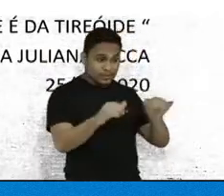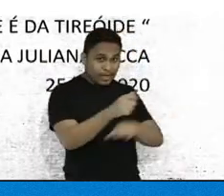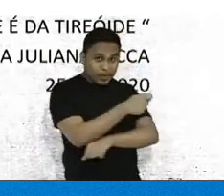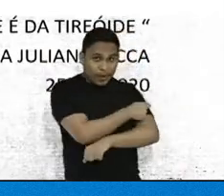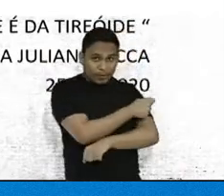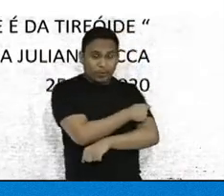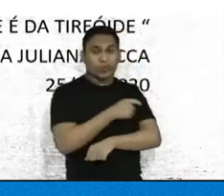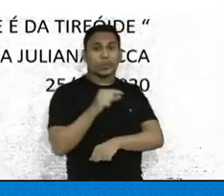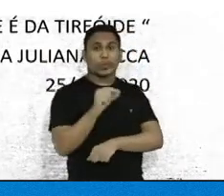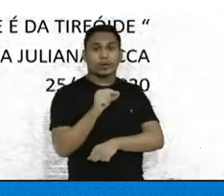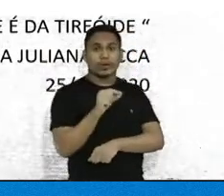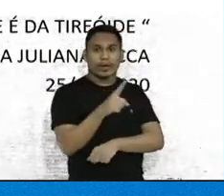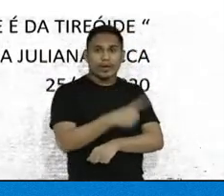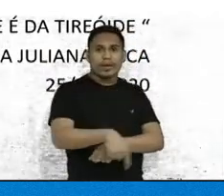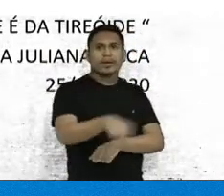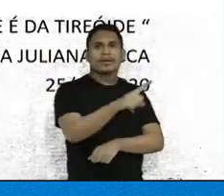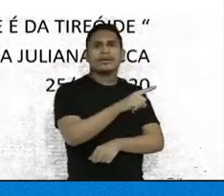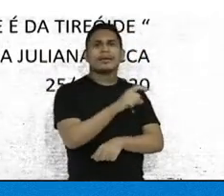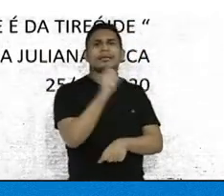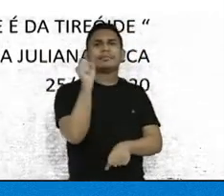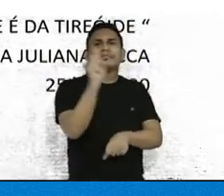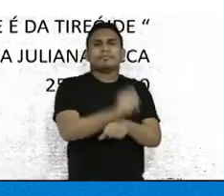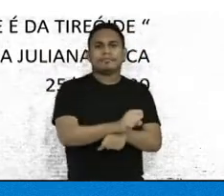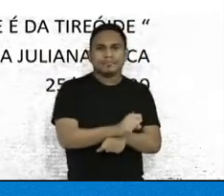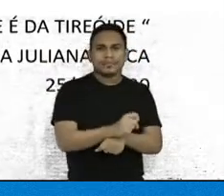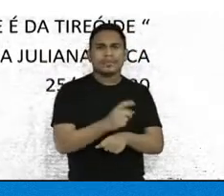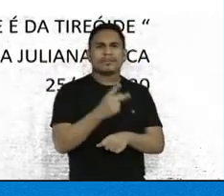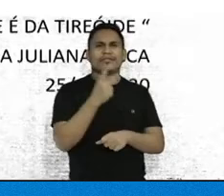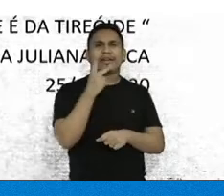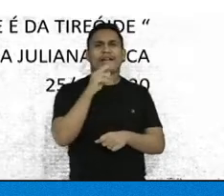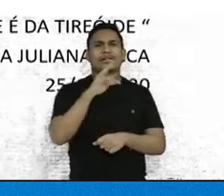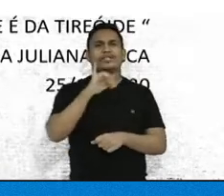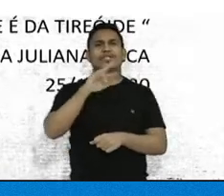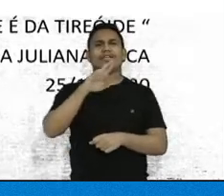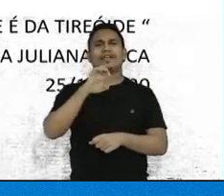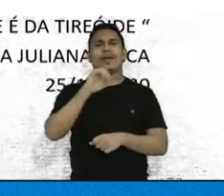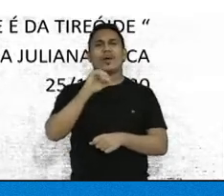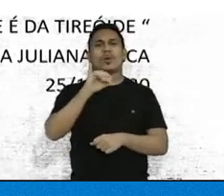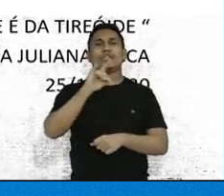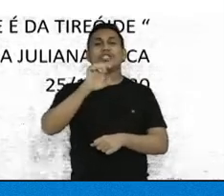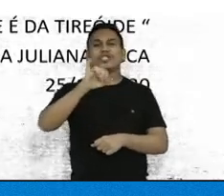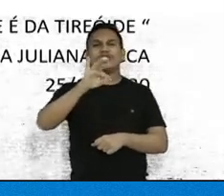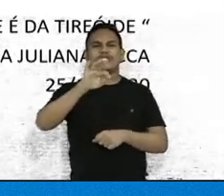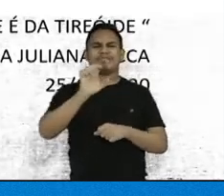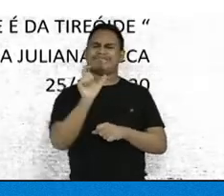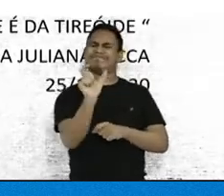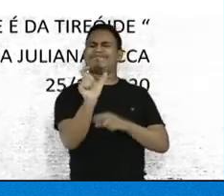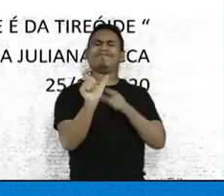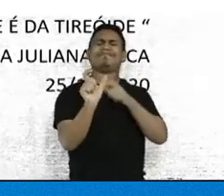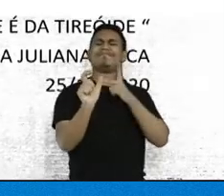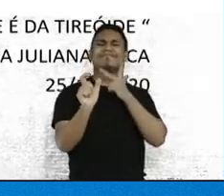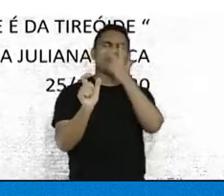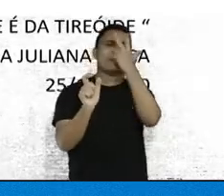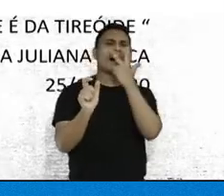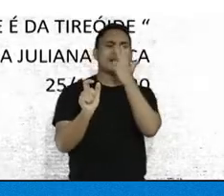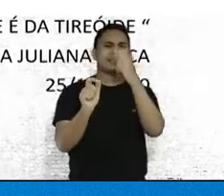evitem falar tiroidite de Hashimoto, porque isso dá a impressão que essa doença é uma